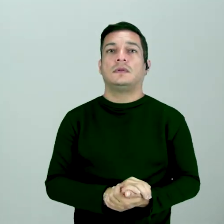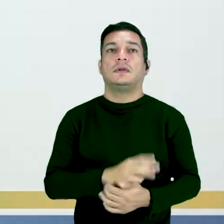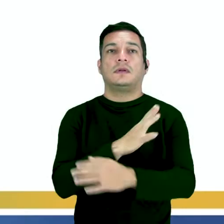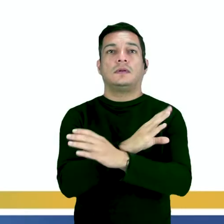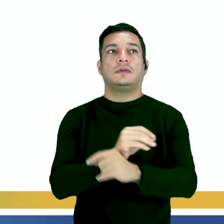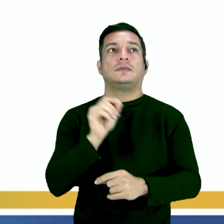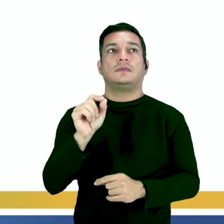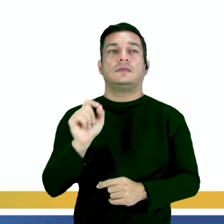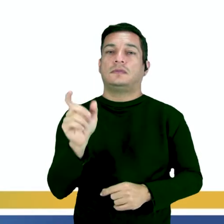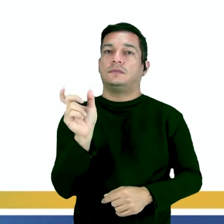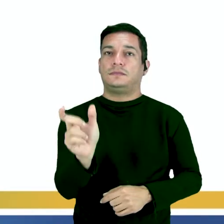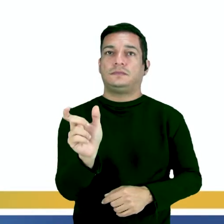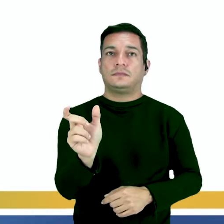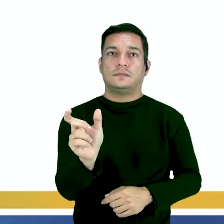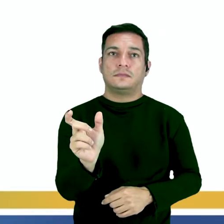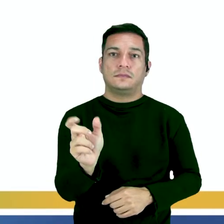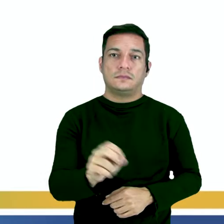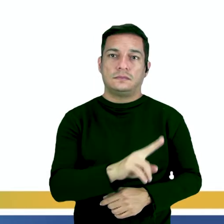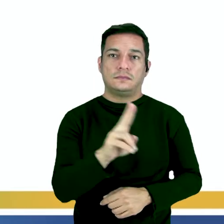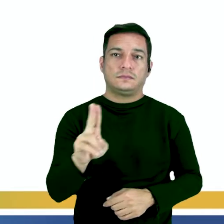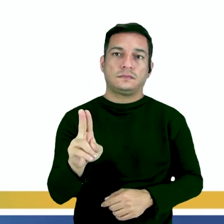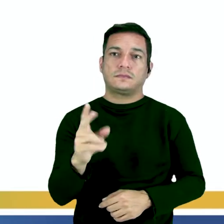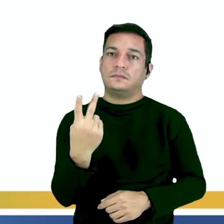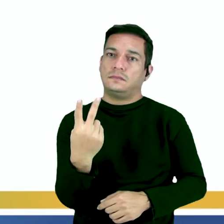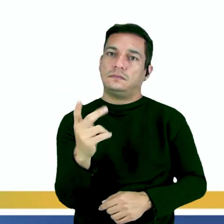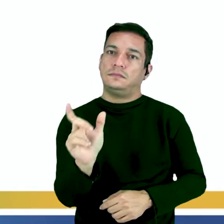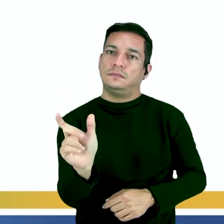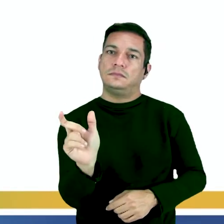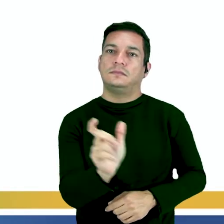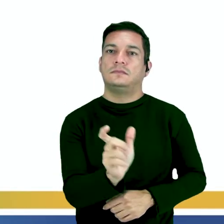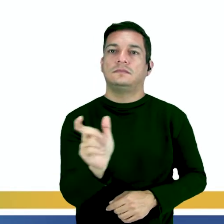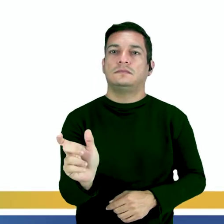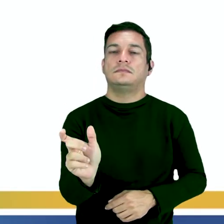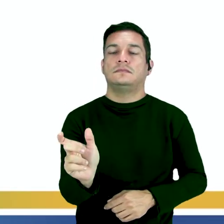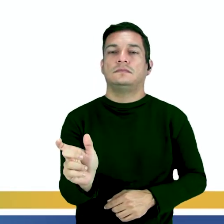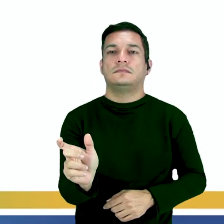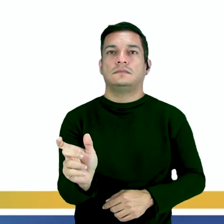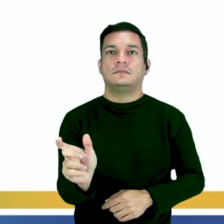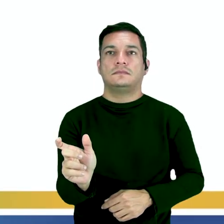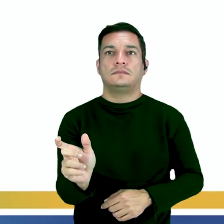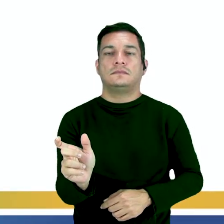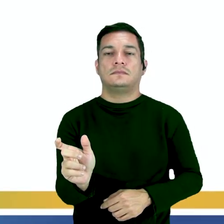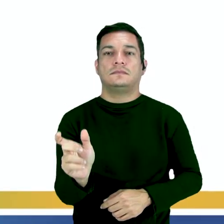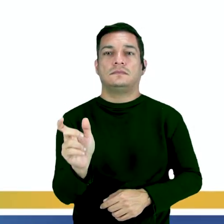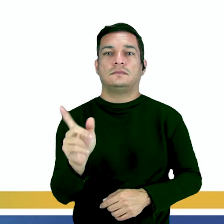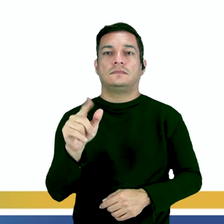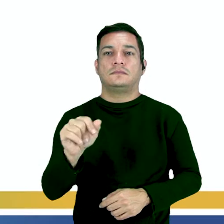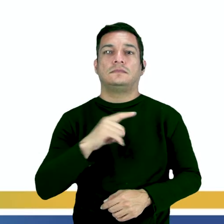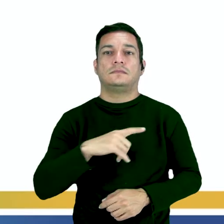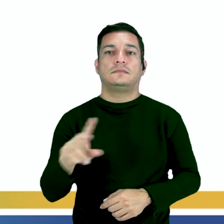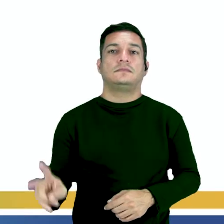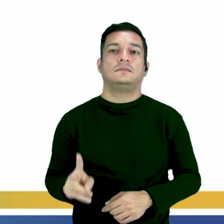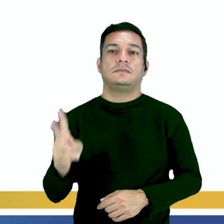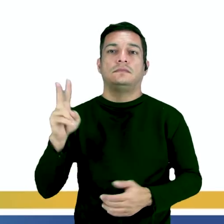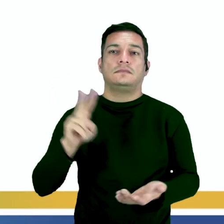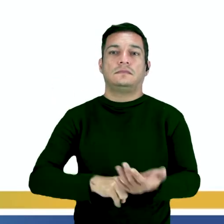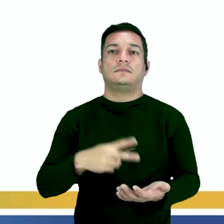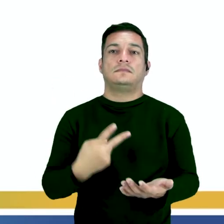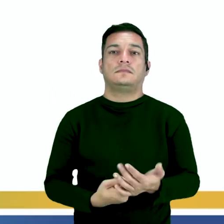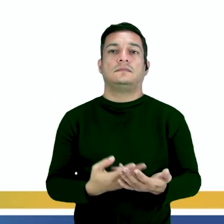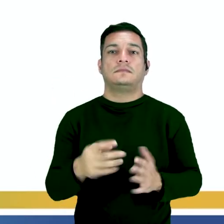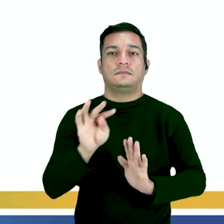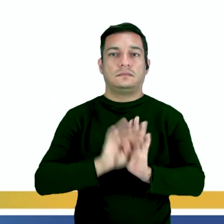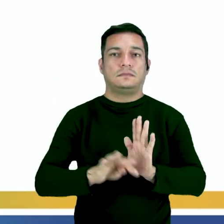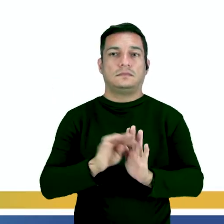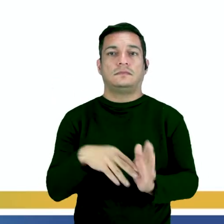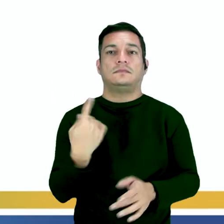ela é essa palavrinha ou duas palavrinhas, né, as locuções aí, que vão ter valores interpretativos e que